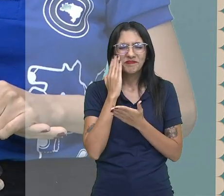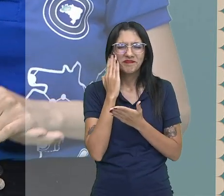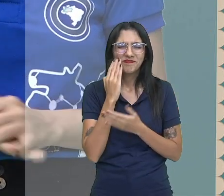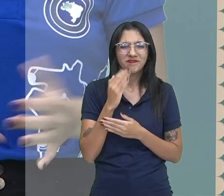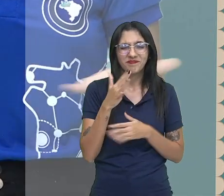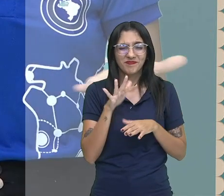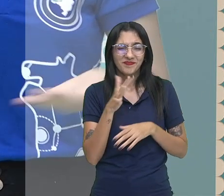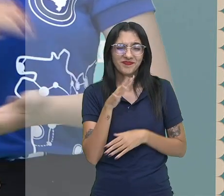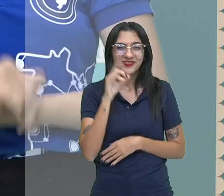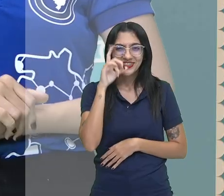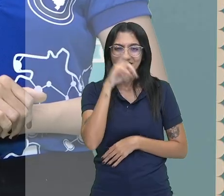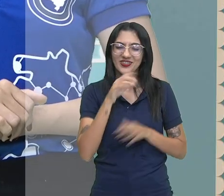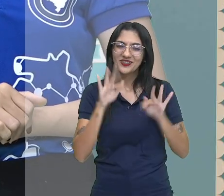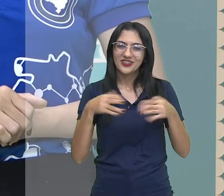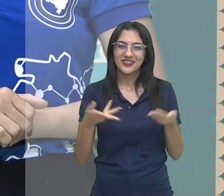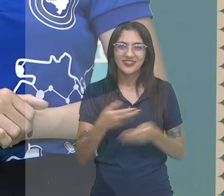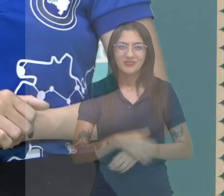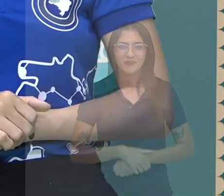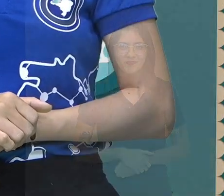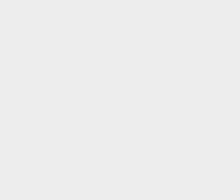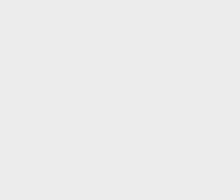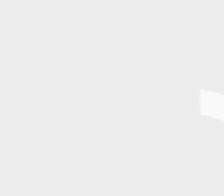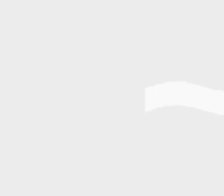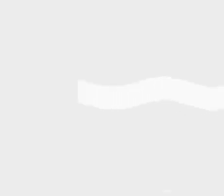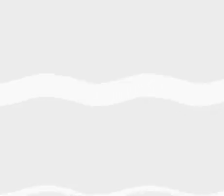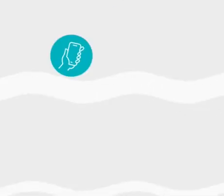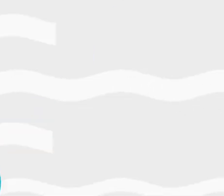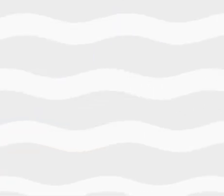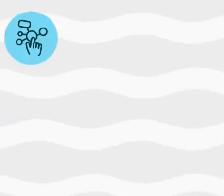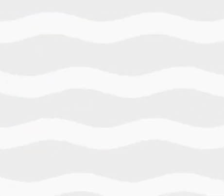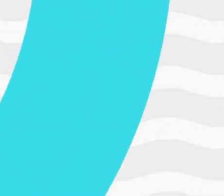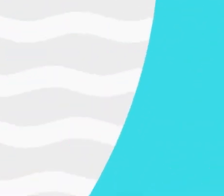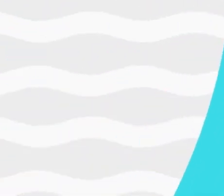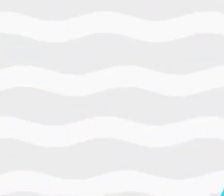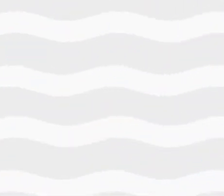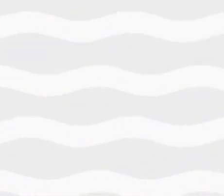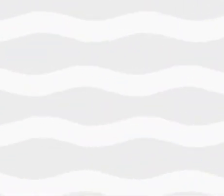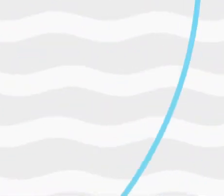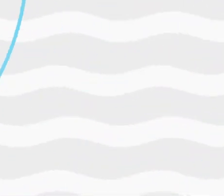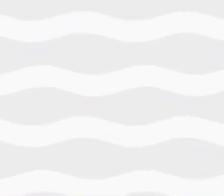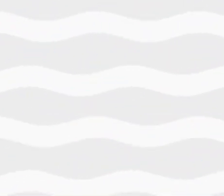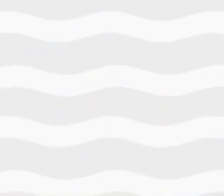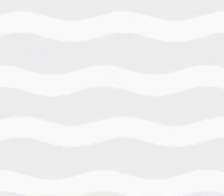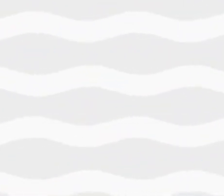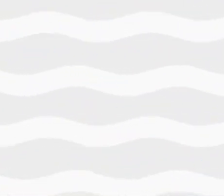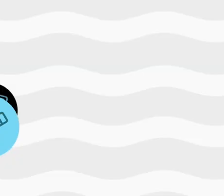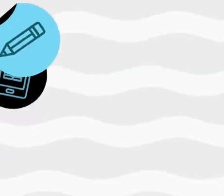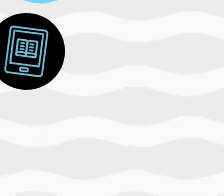complexidade, e eu fico por aqui.